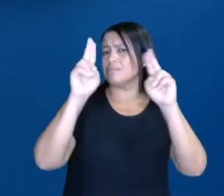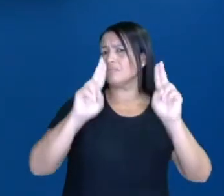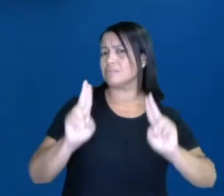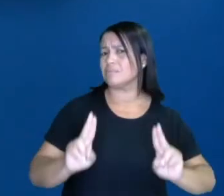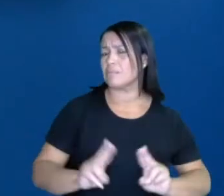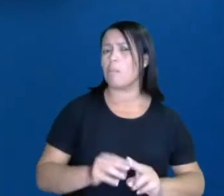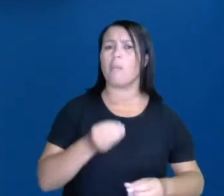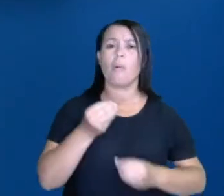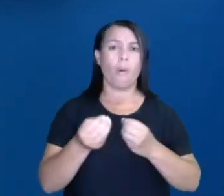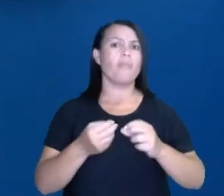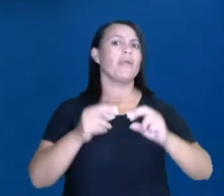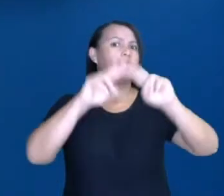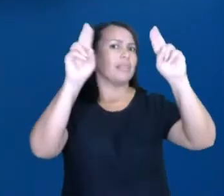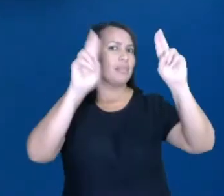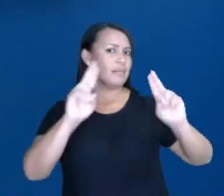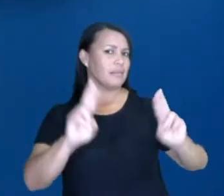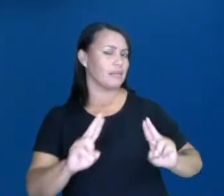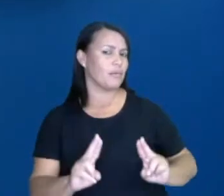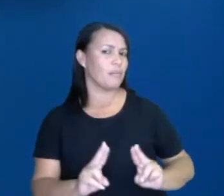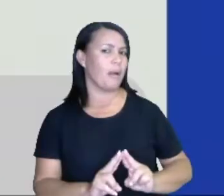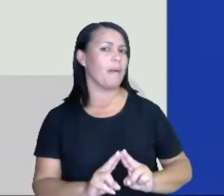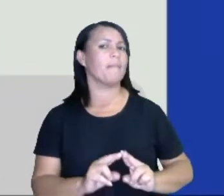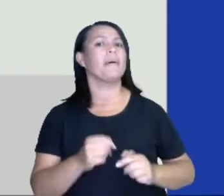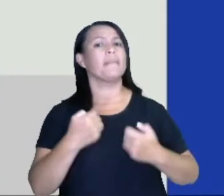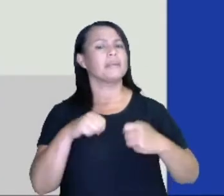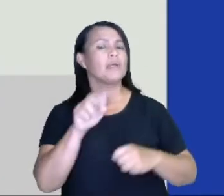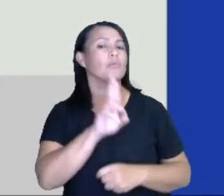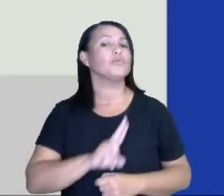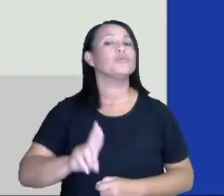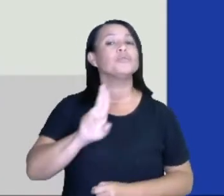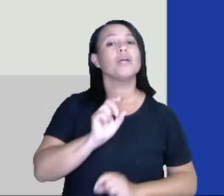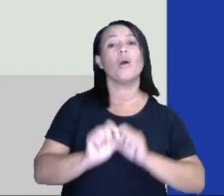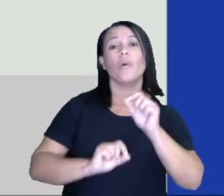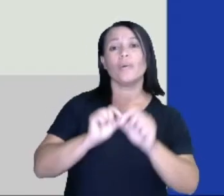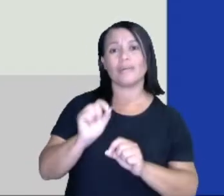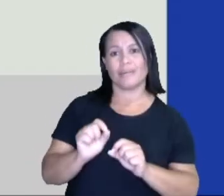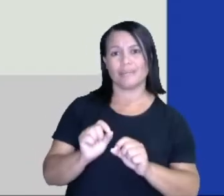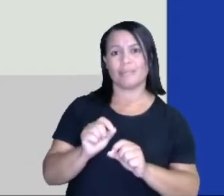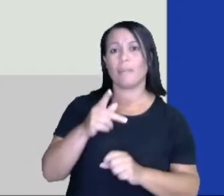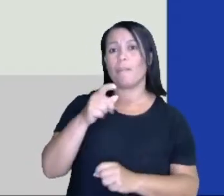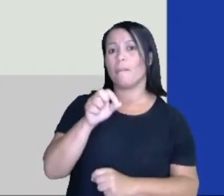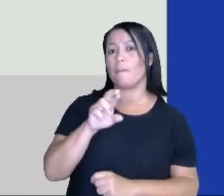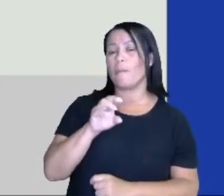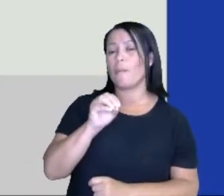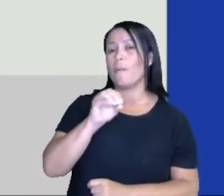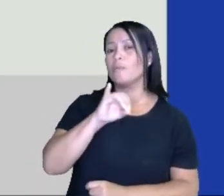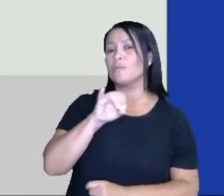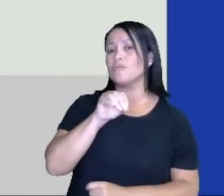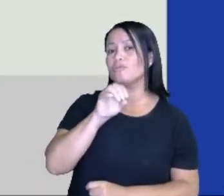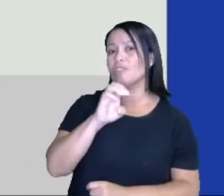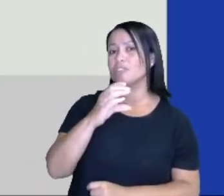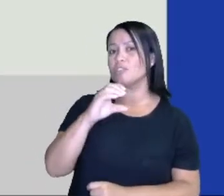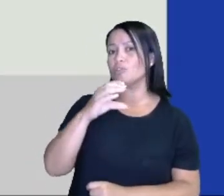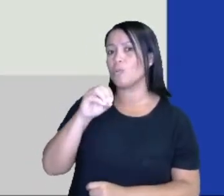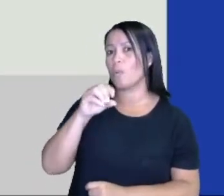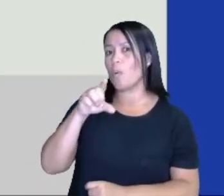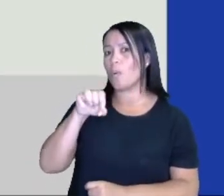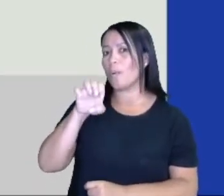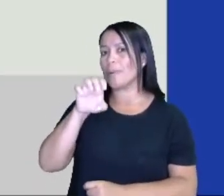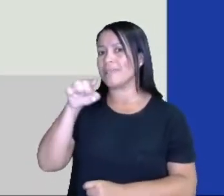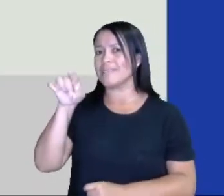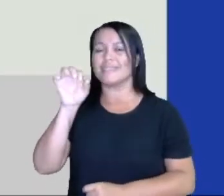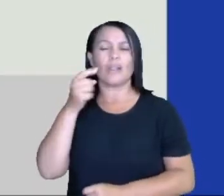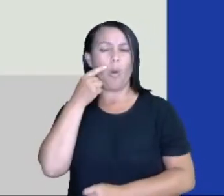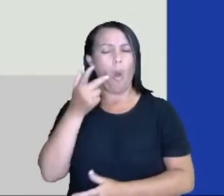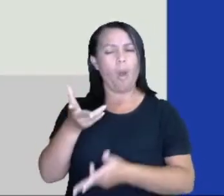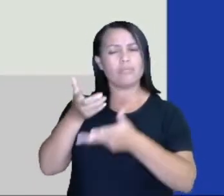Para a gente desenhar os mapas, a gente se utiliza de um processo chamado de projeções. Aí está bem esquematizadozinho dentro